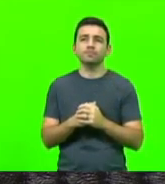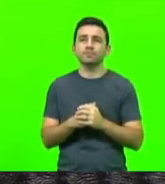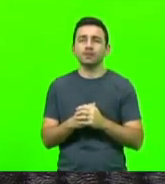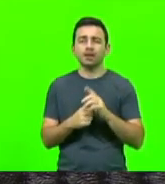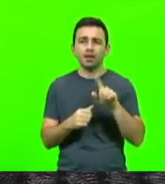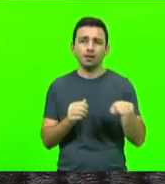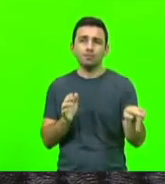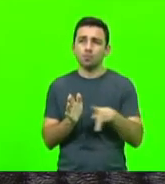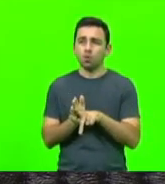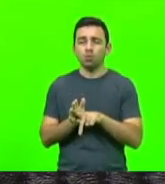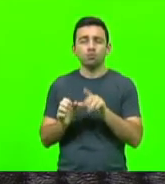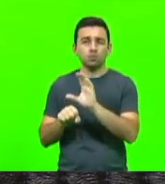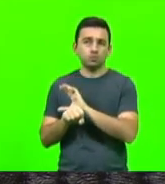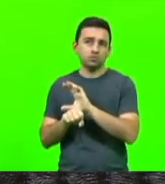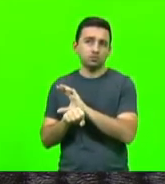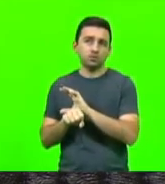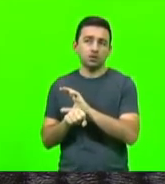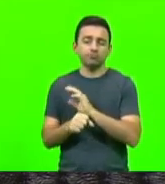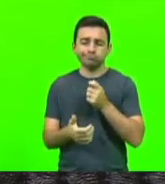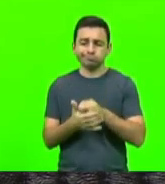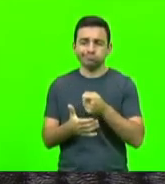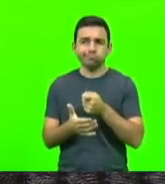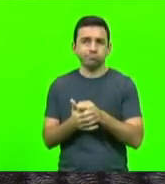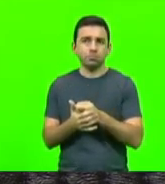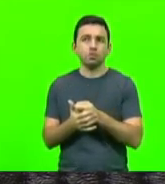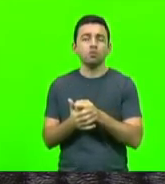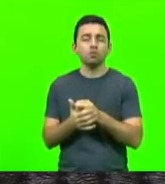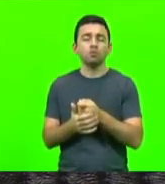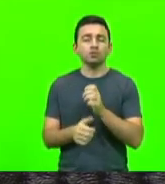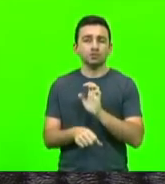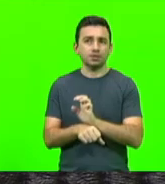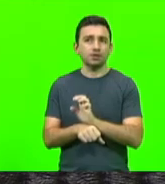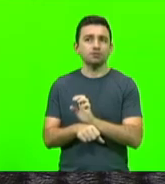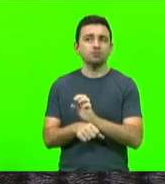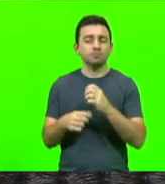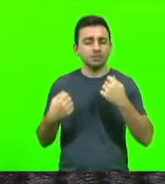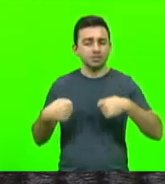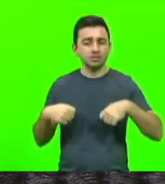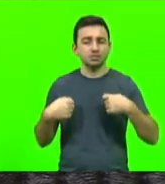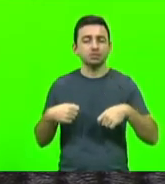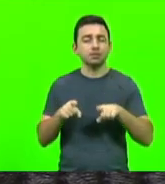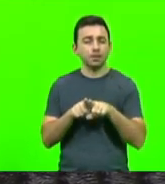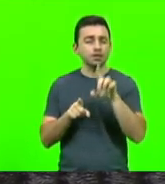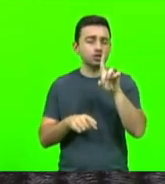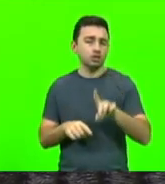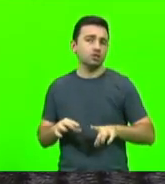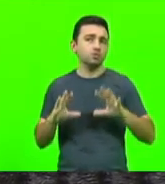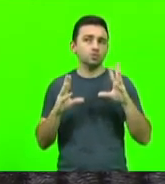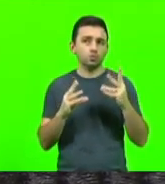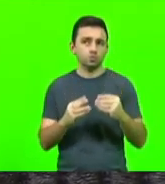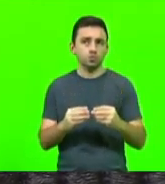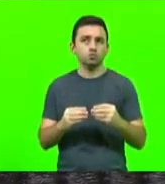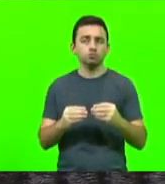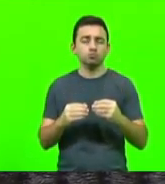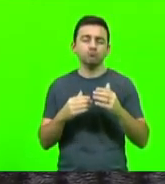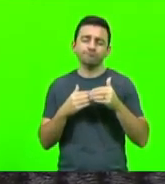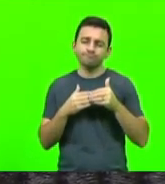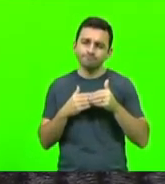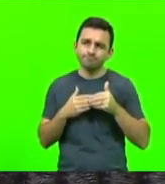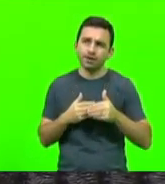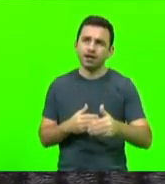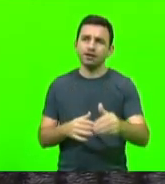nossa Constituição, um dever do Estado, um direito de todos, e indispensável para a consolidação